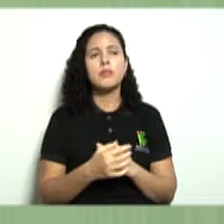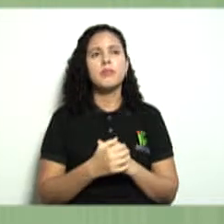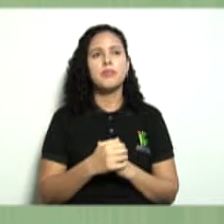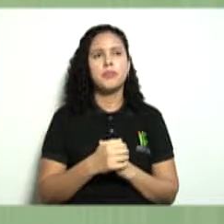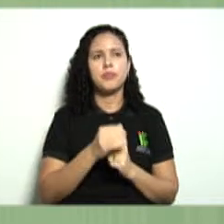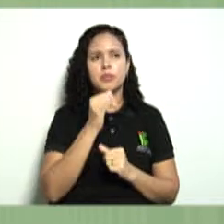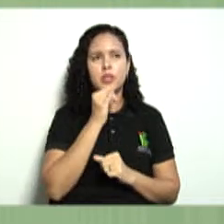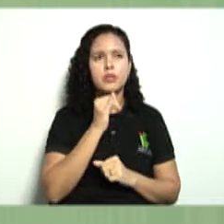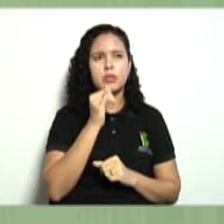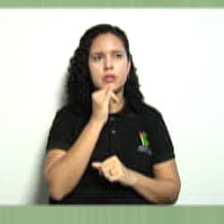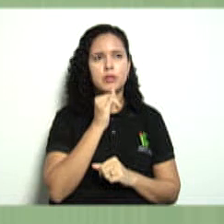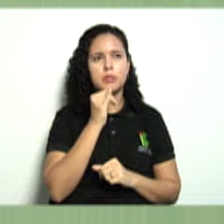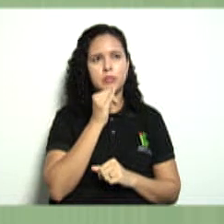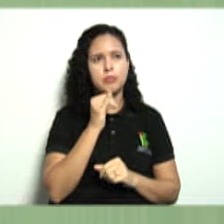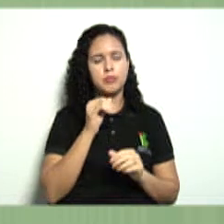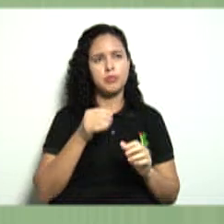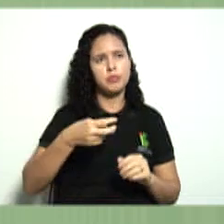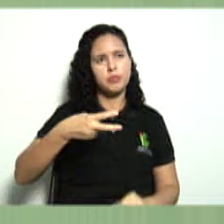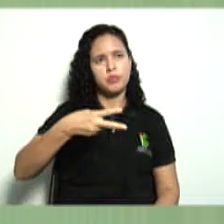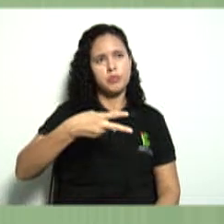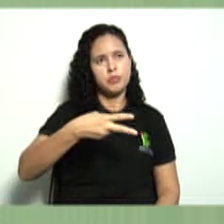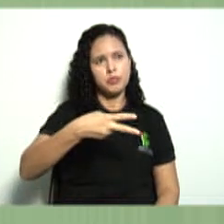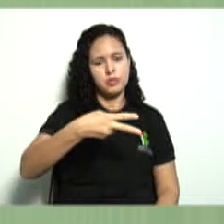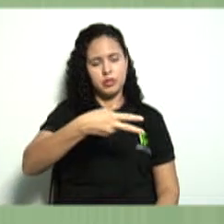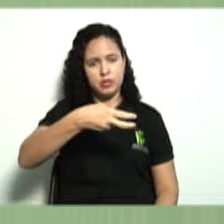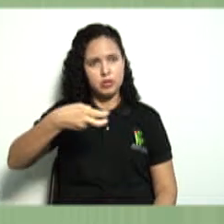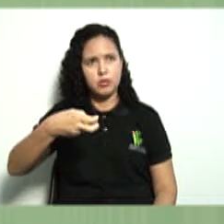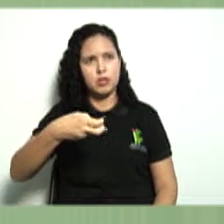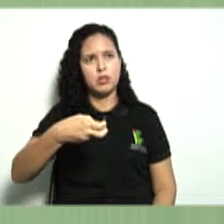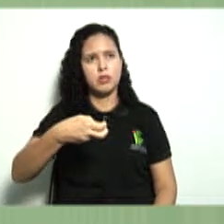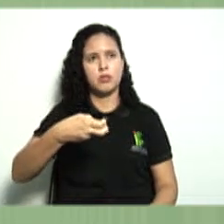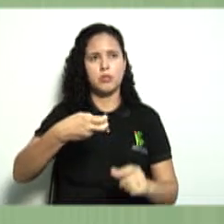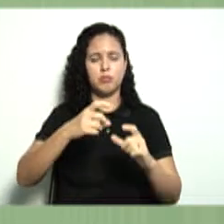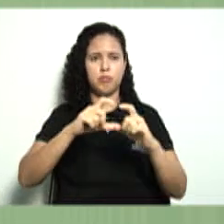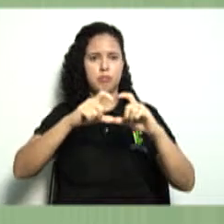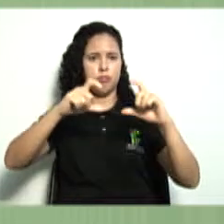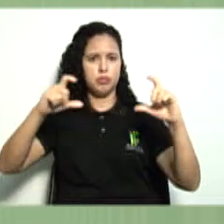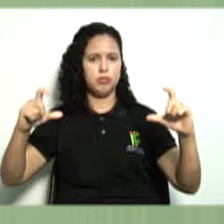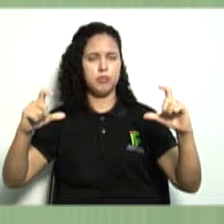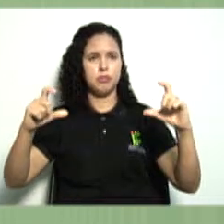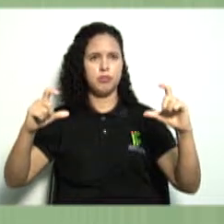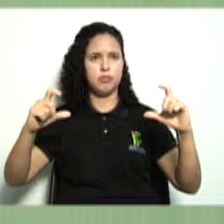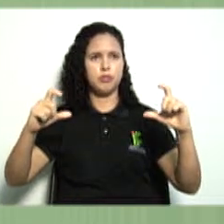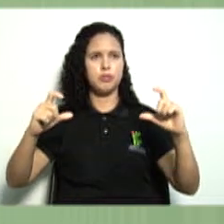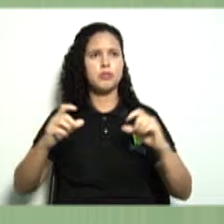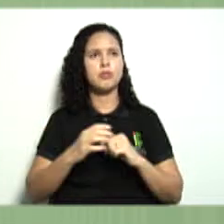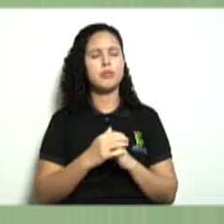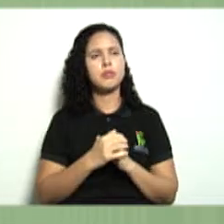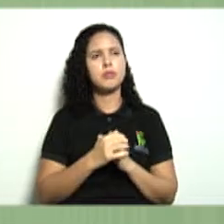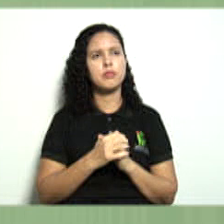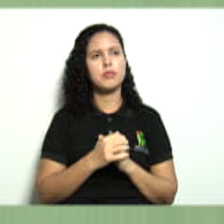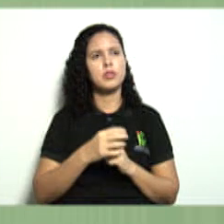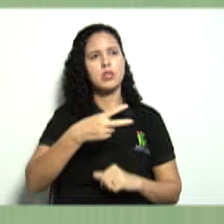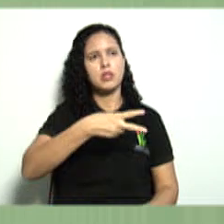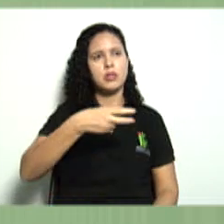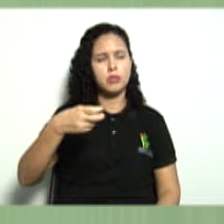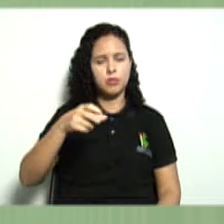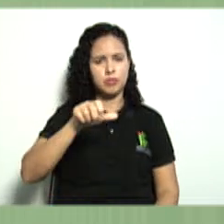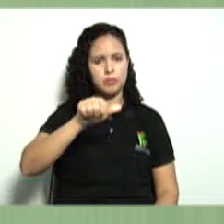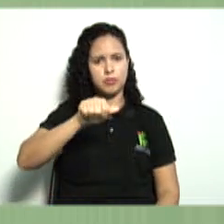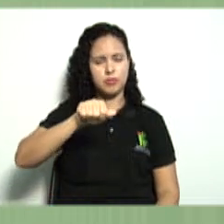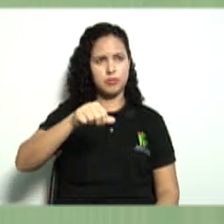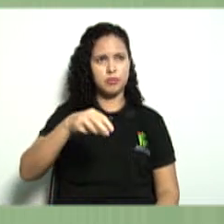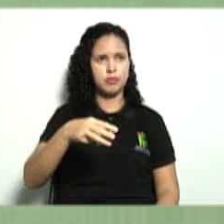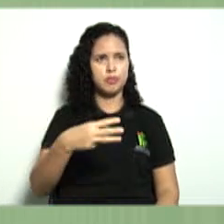ó, quando você utiliza igual, essas informações aqui. Observem aqui, ó. Quando você coloca igual